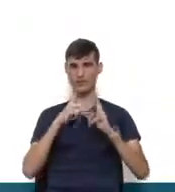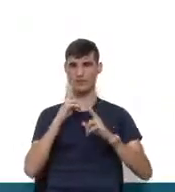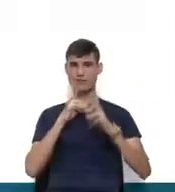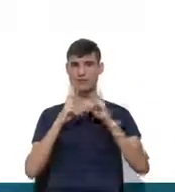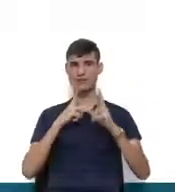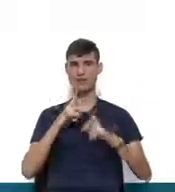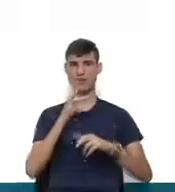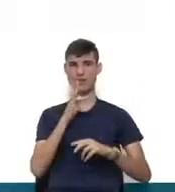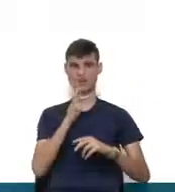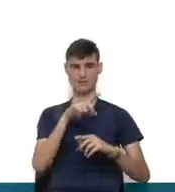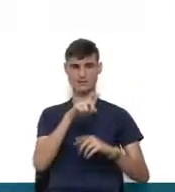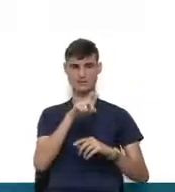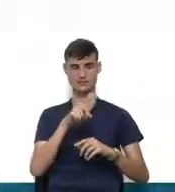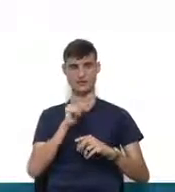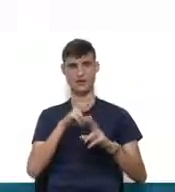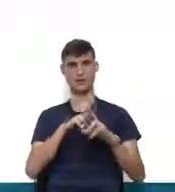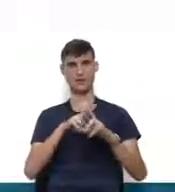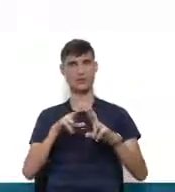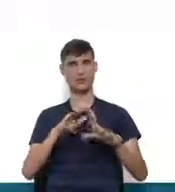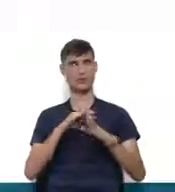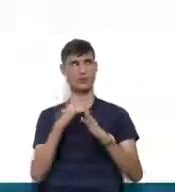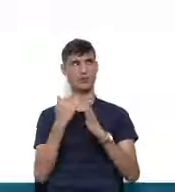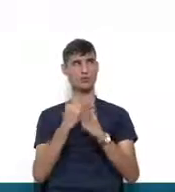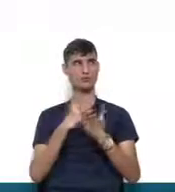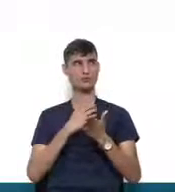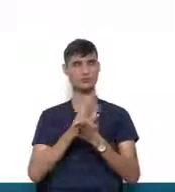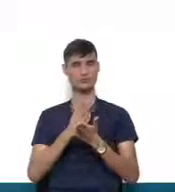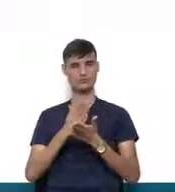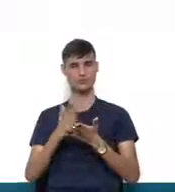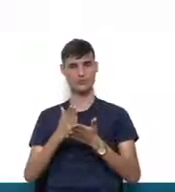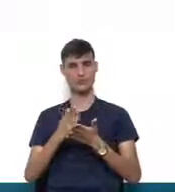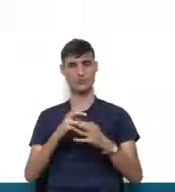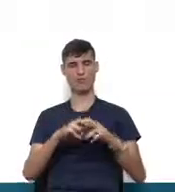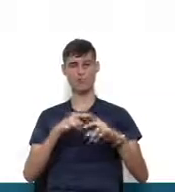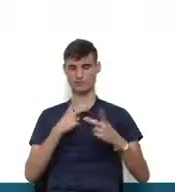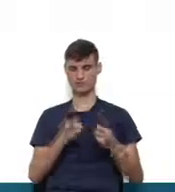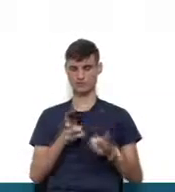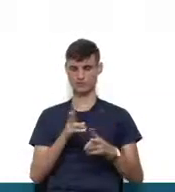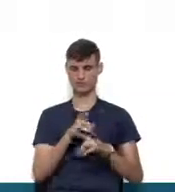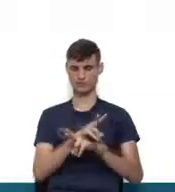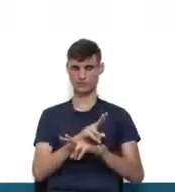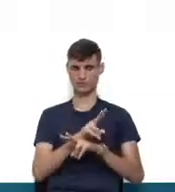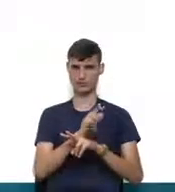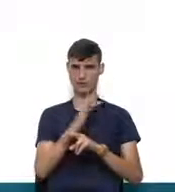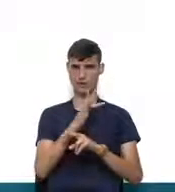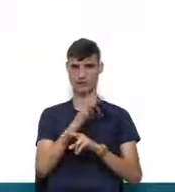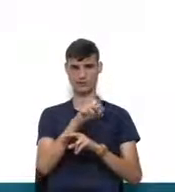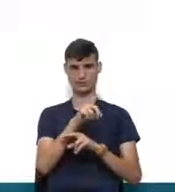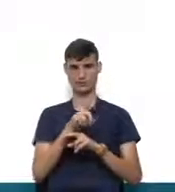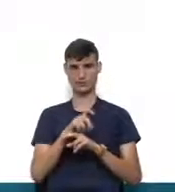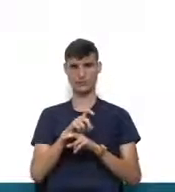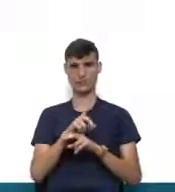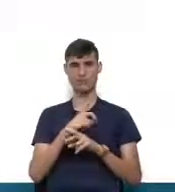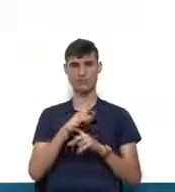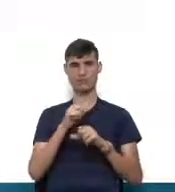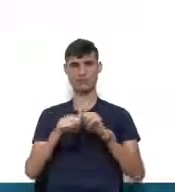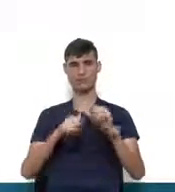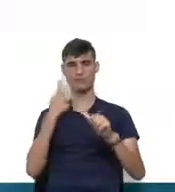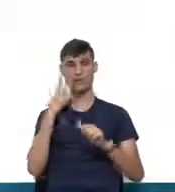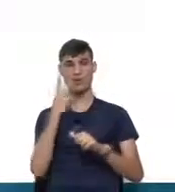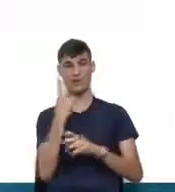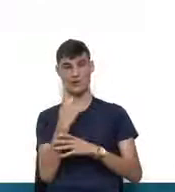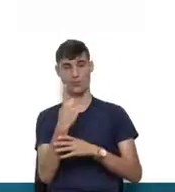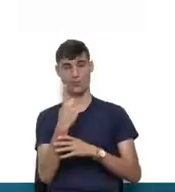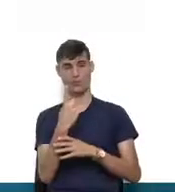x era igual a toda essa série de Fourier? Então, eu substituí no lugar do f de x o 1,